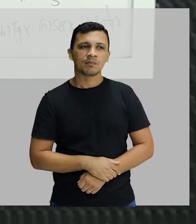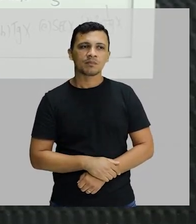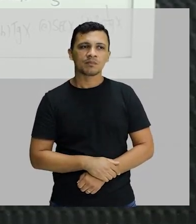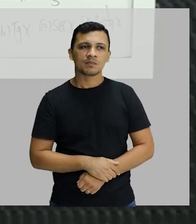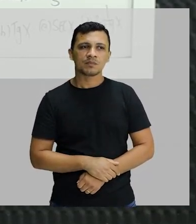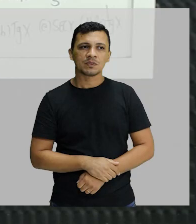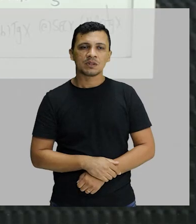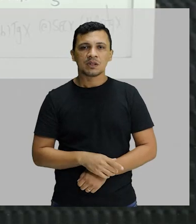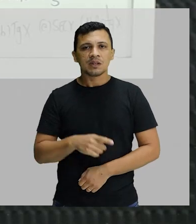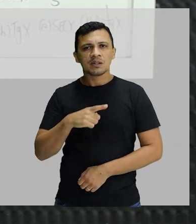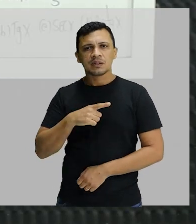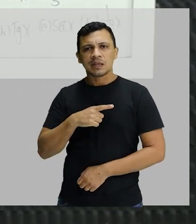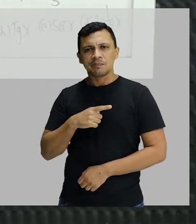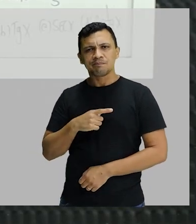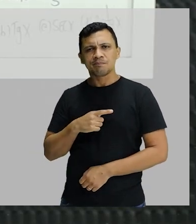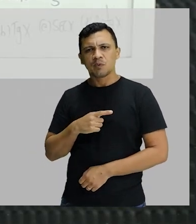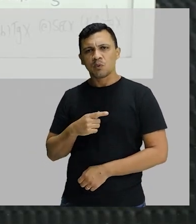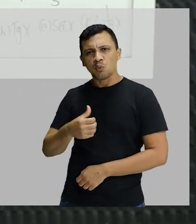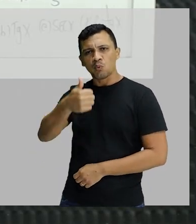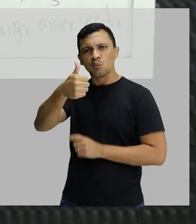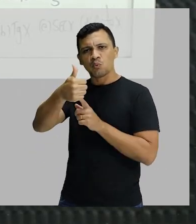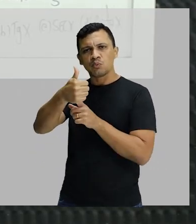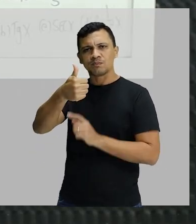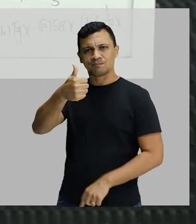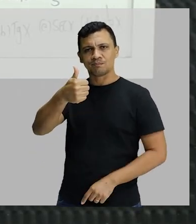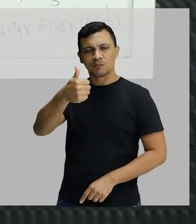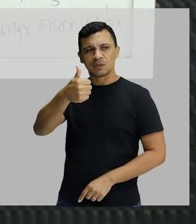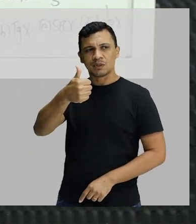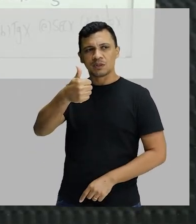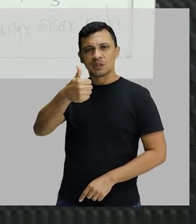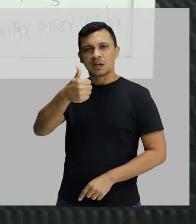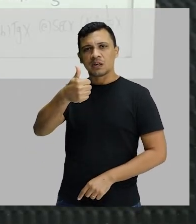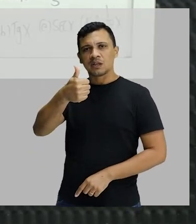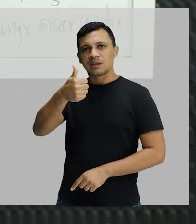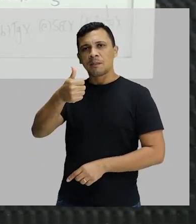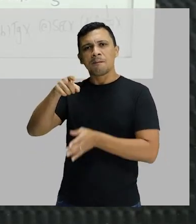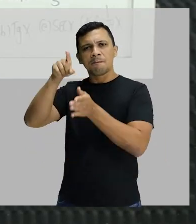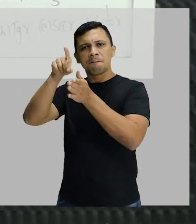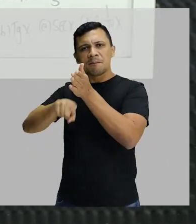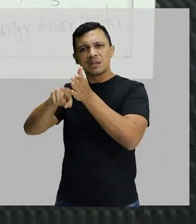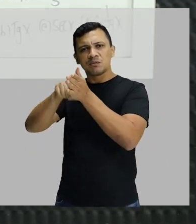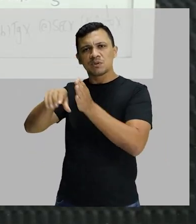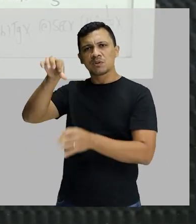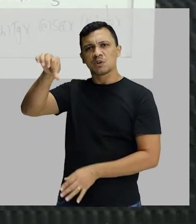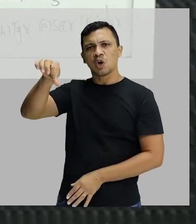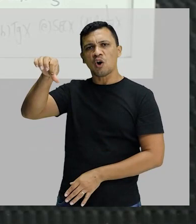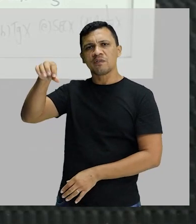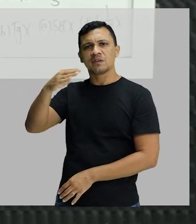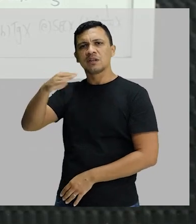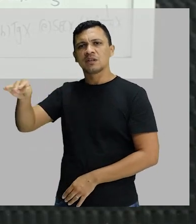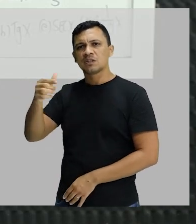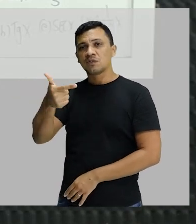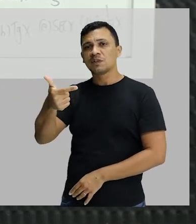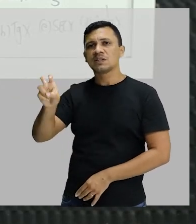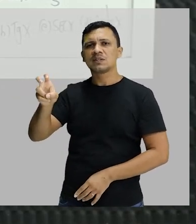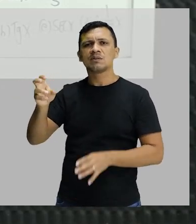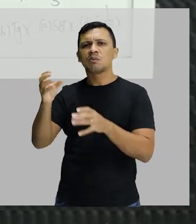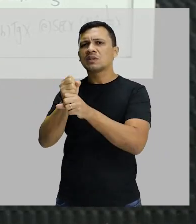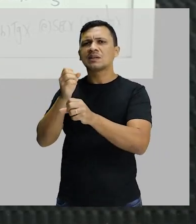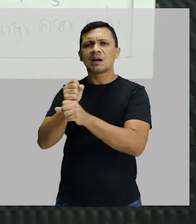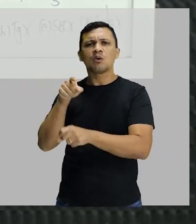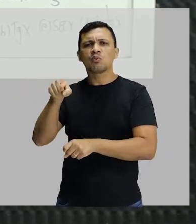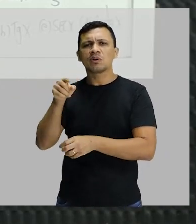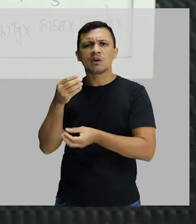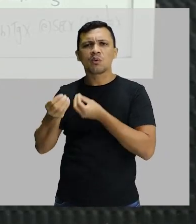Galera, se você tem um inteiro e tira 9 de 25 partes, olha, o inteiro, esse